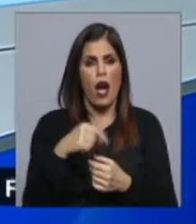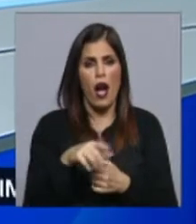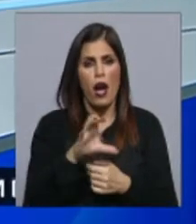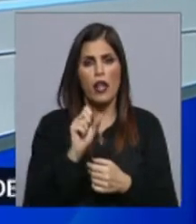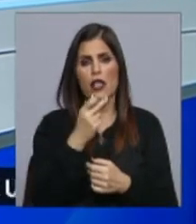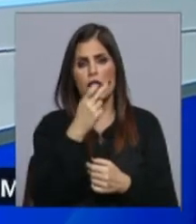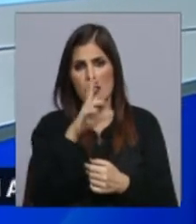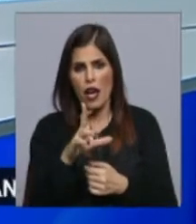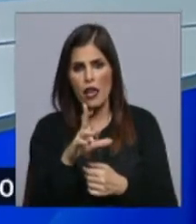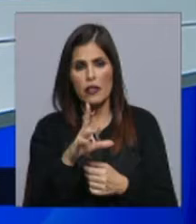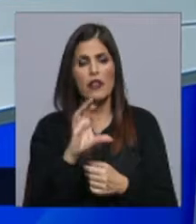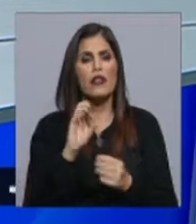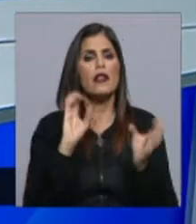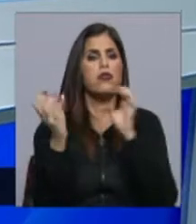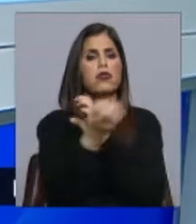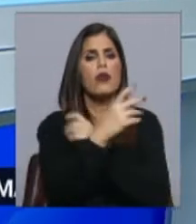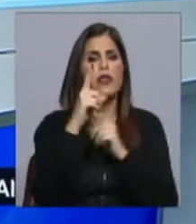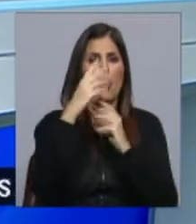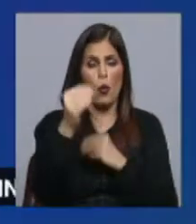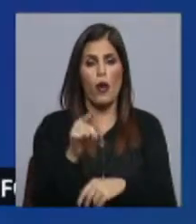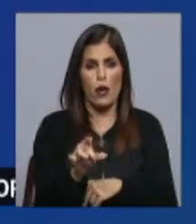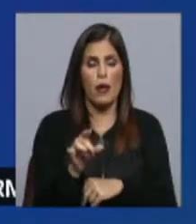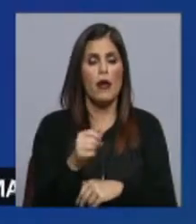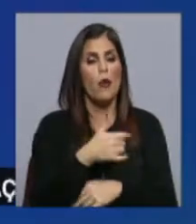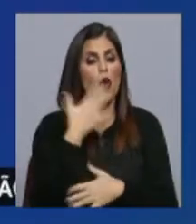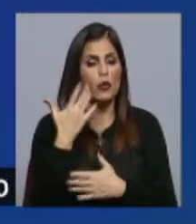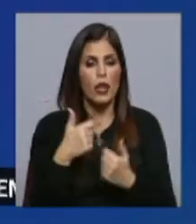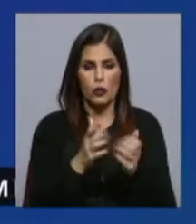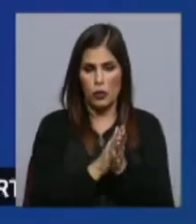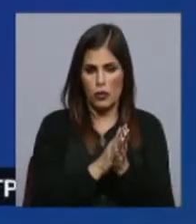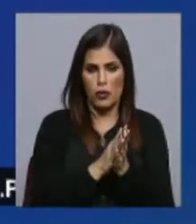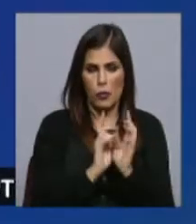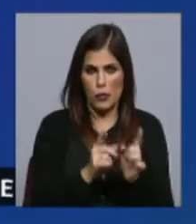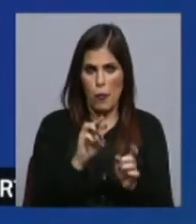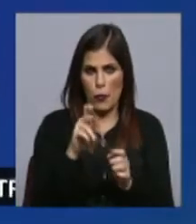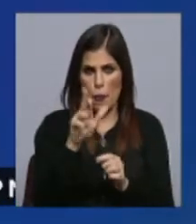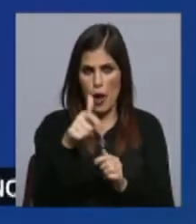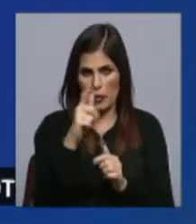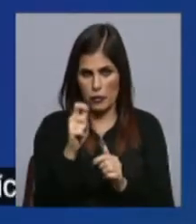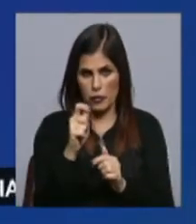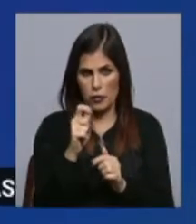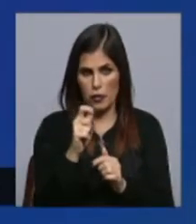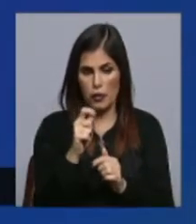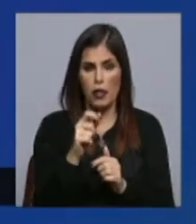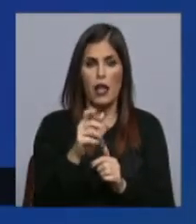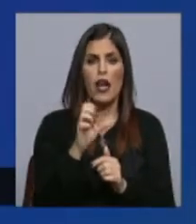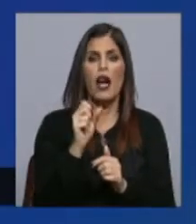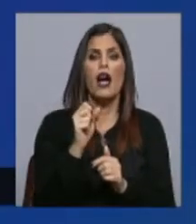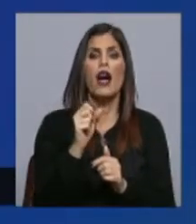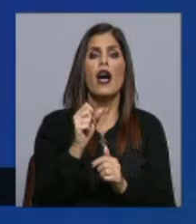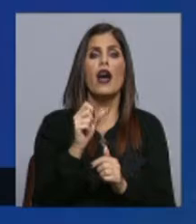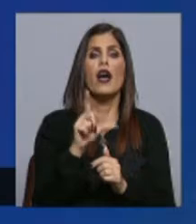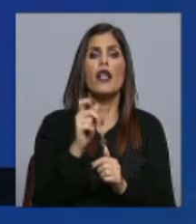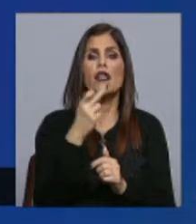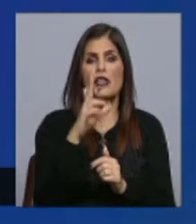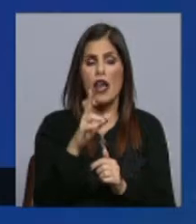da Lua. É verdade. Muito bom dia aos nossos telespectadores. Vamos começar por Marte e pelos glaciares de Marte. Foi um estudo científico que foi revelado